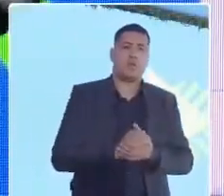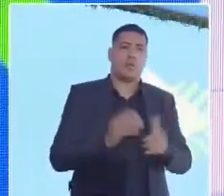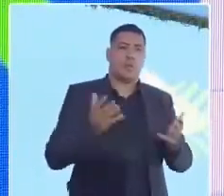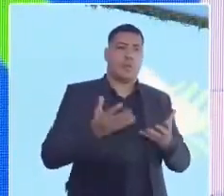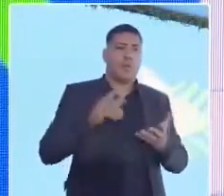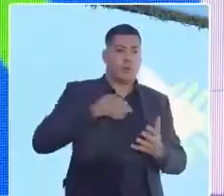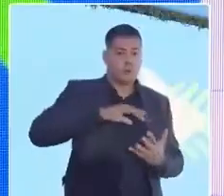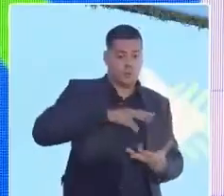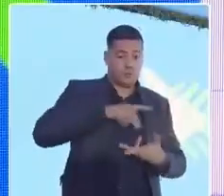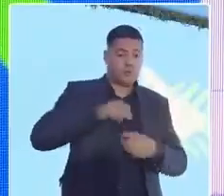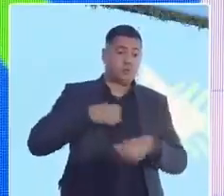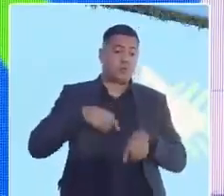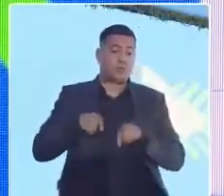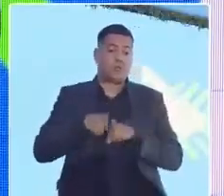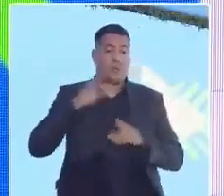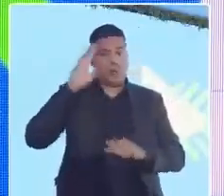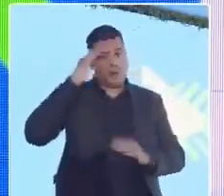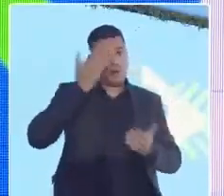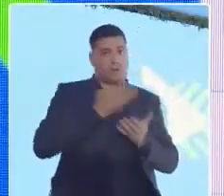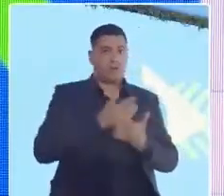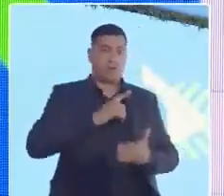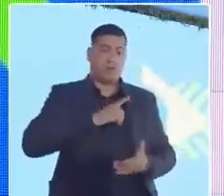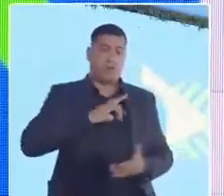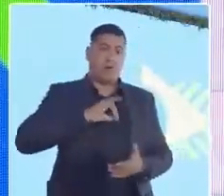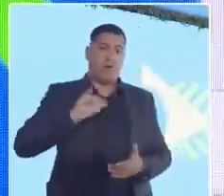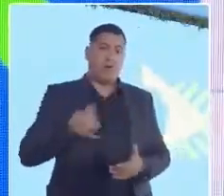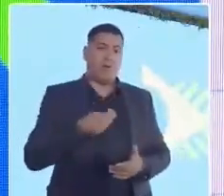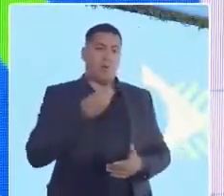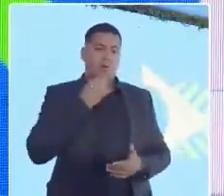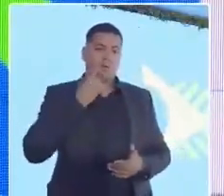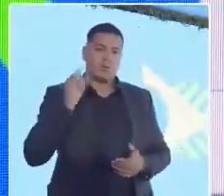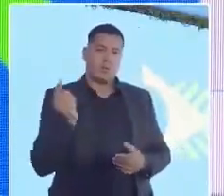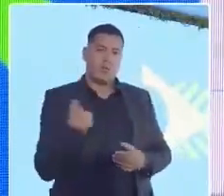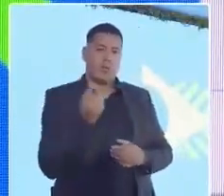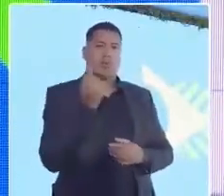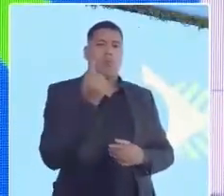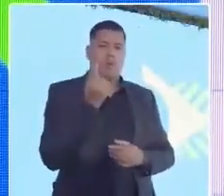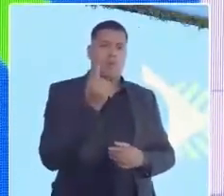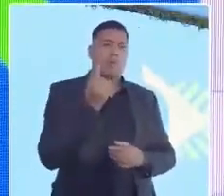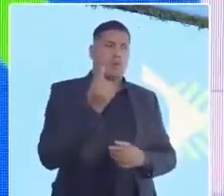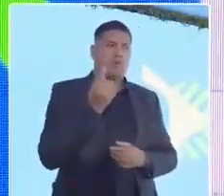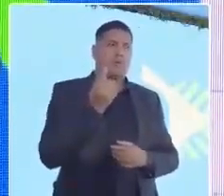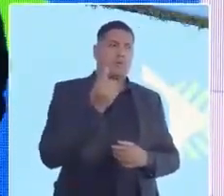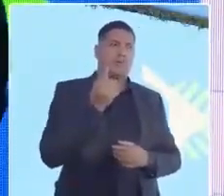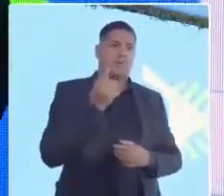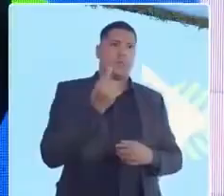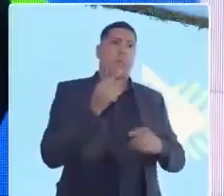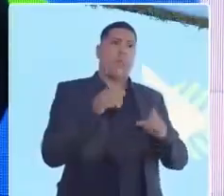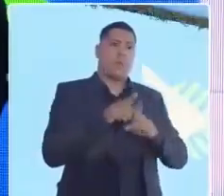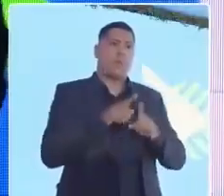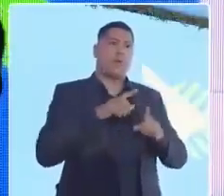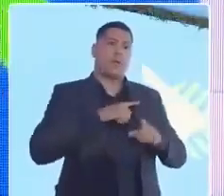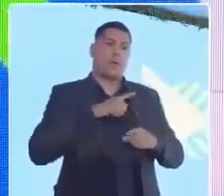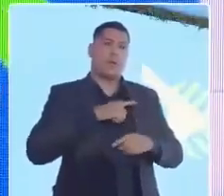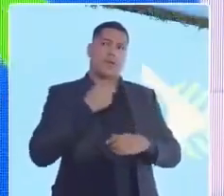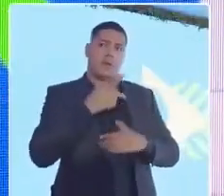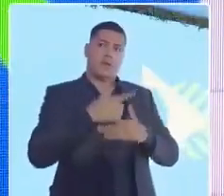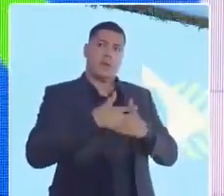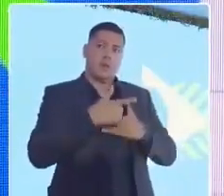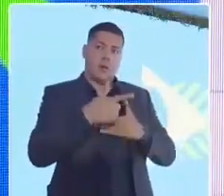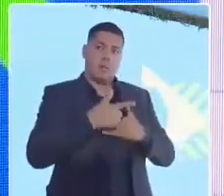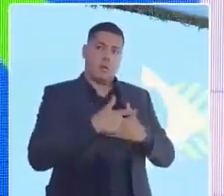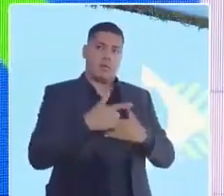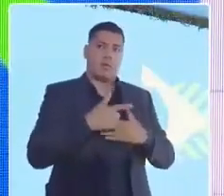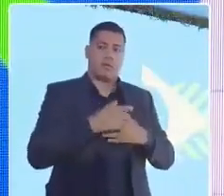ac dito que há uma oportunidade única país dado o seu papel também de líder Regional